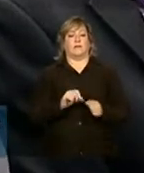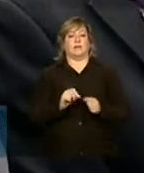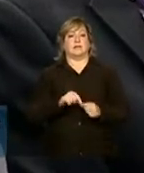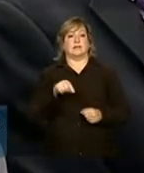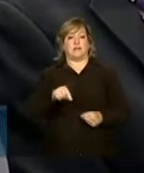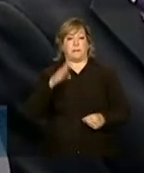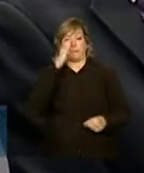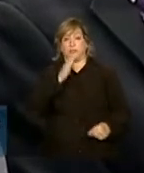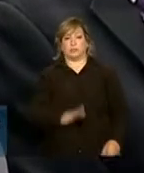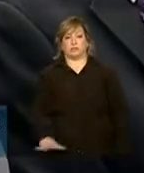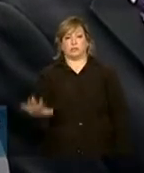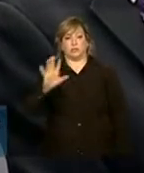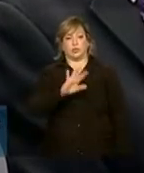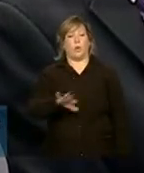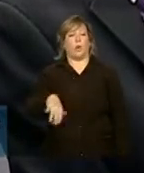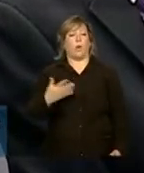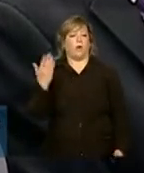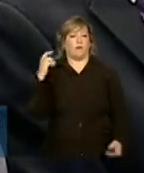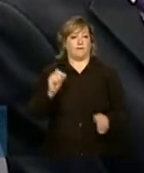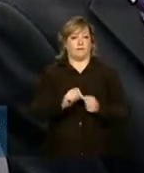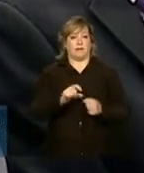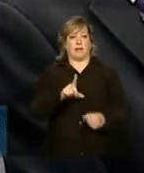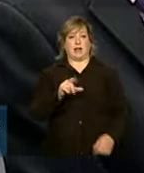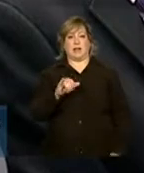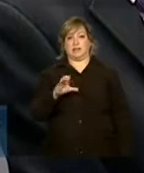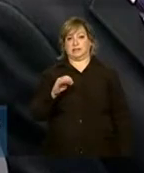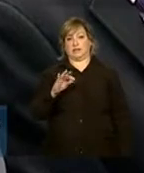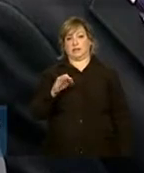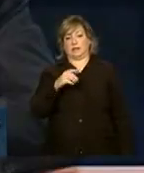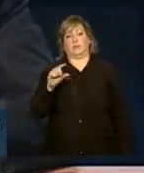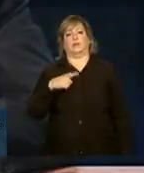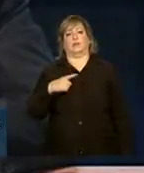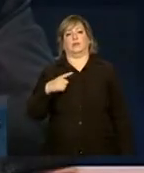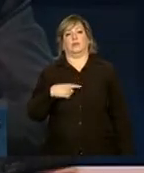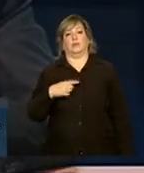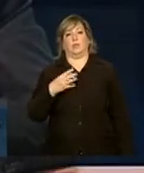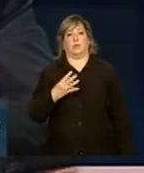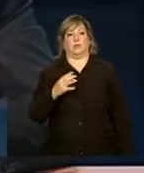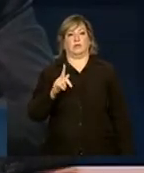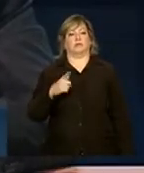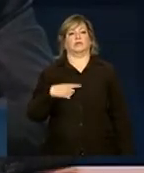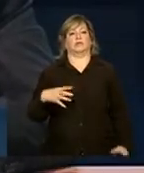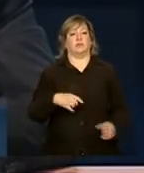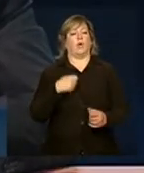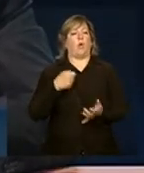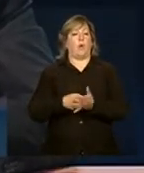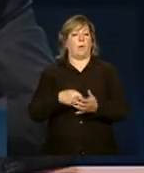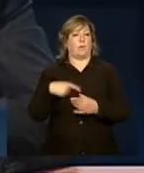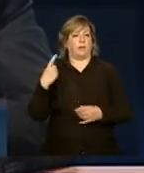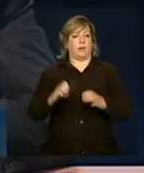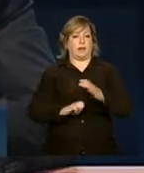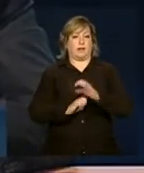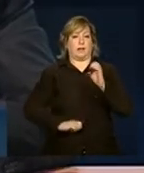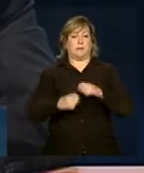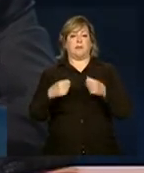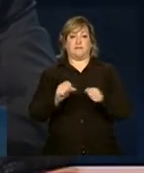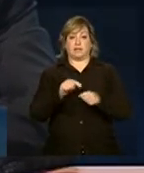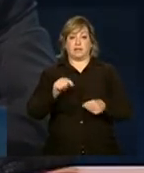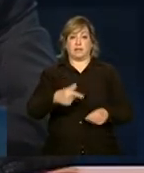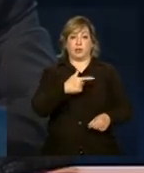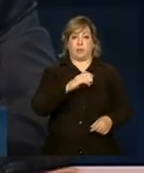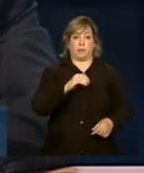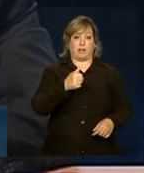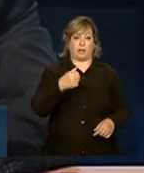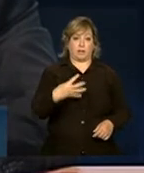inteiro quando fizemos a licitação do 4G isso foi colocado Como uma obrigação e as empresas têm que fazer isso entre